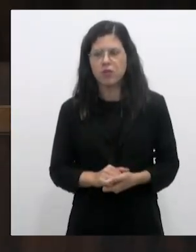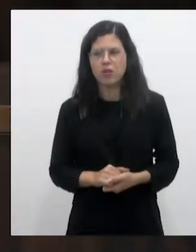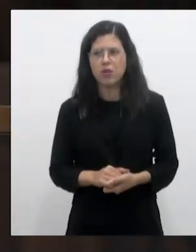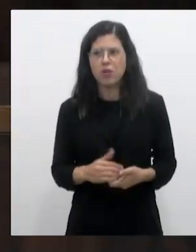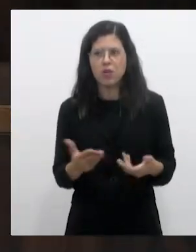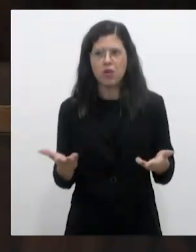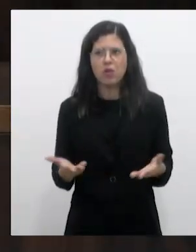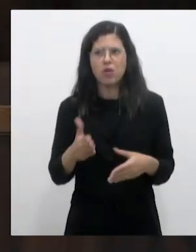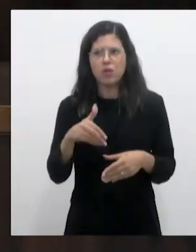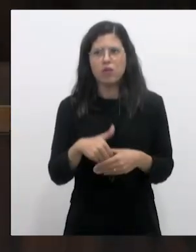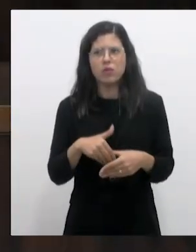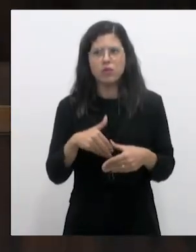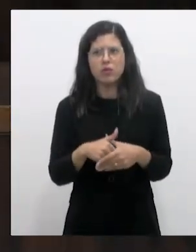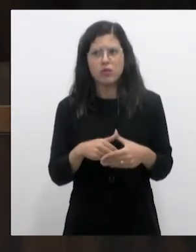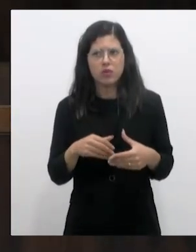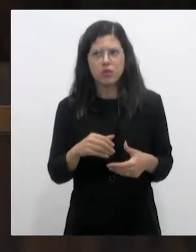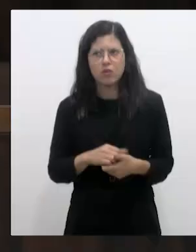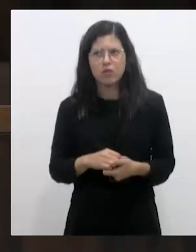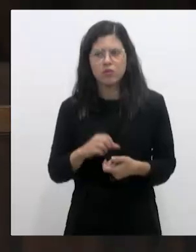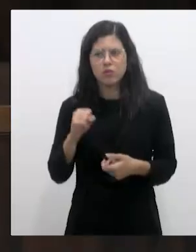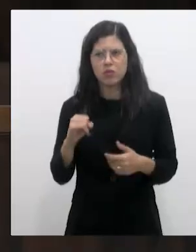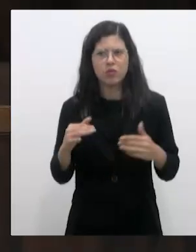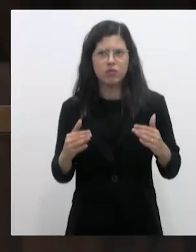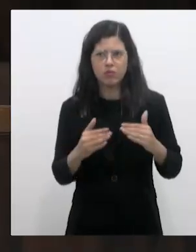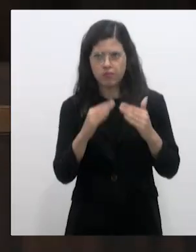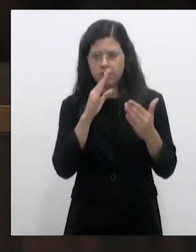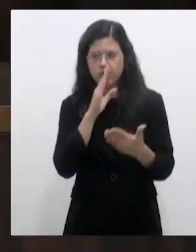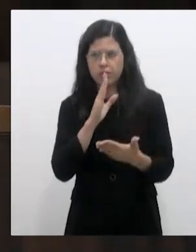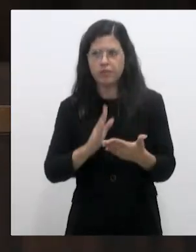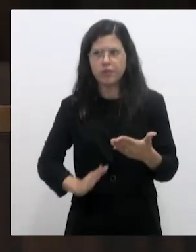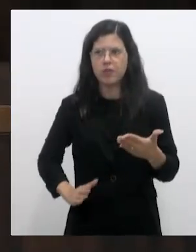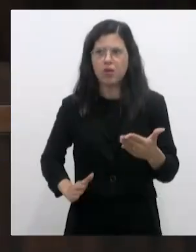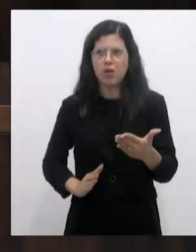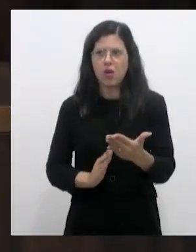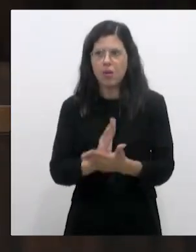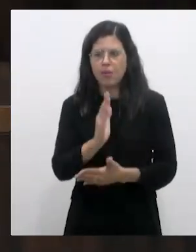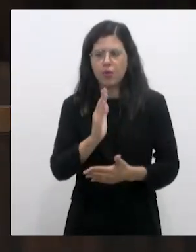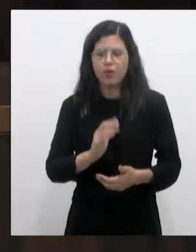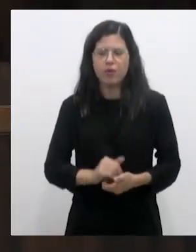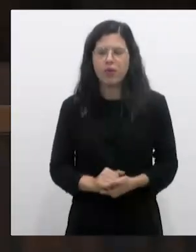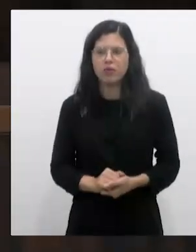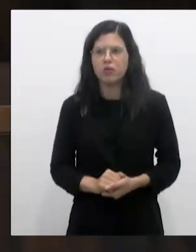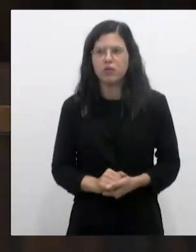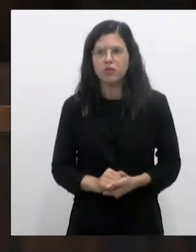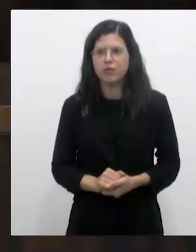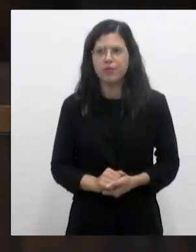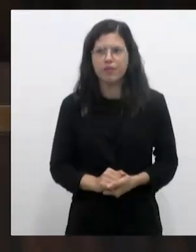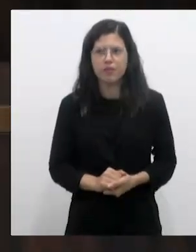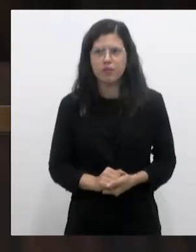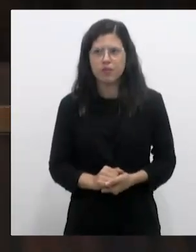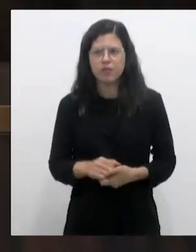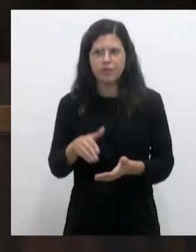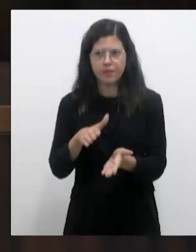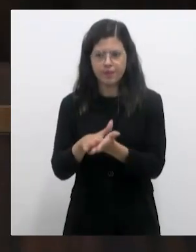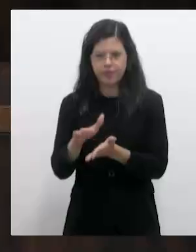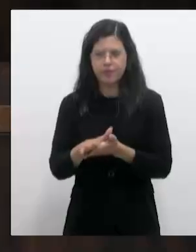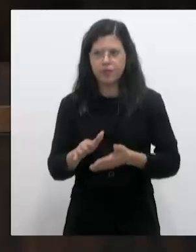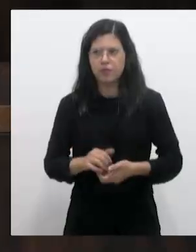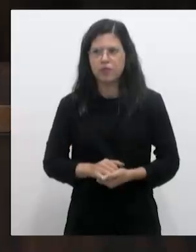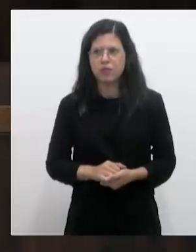encerrada a discussão, em votação. Os senhores que aprovam, permaneçam como estão. Aprovado, vai à